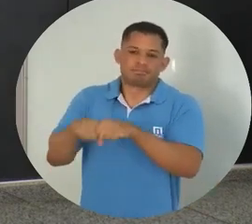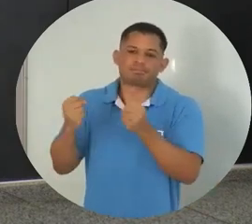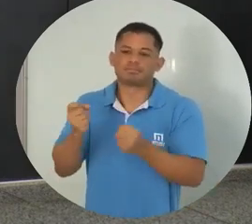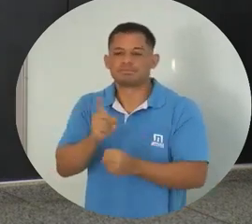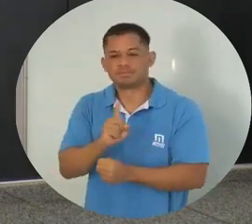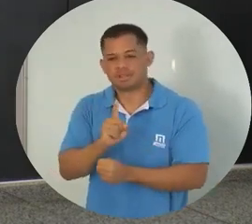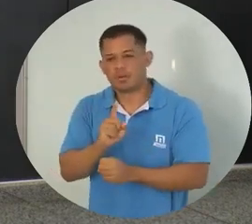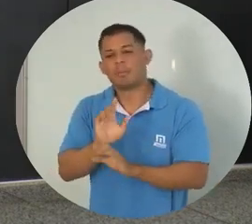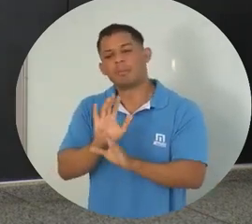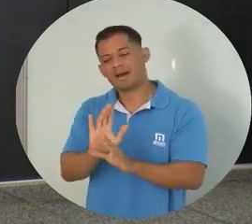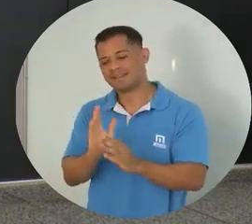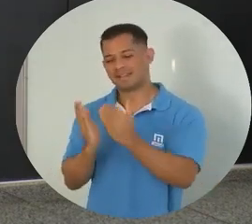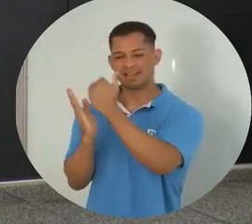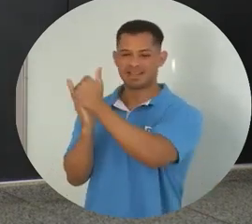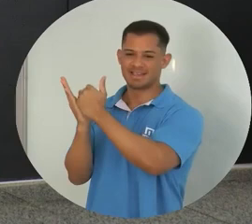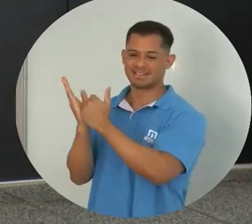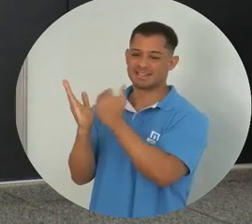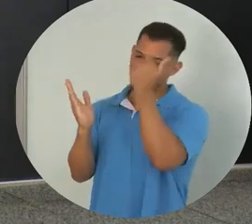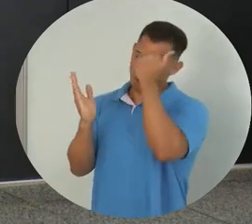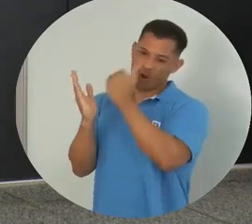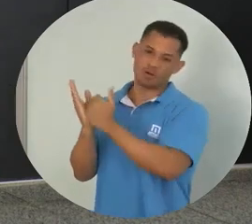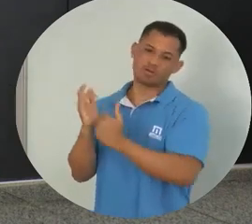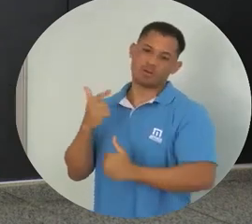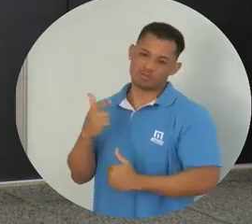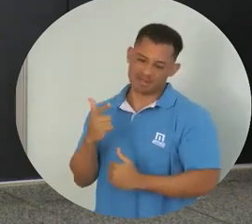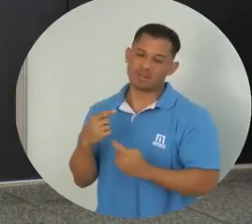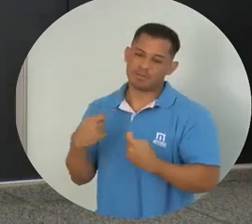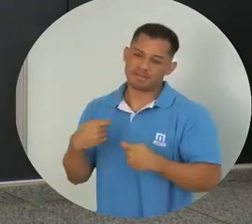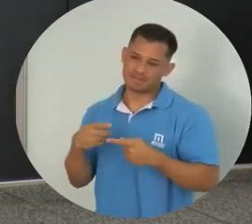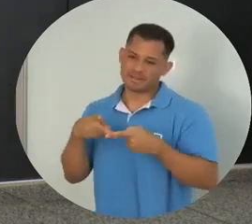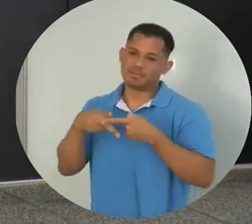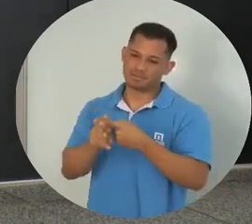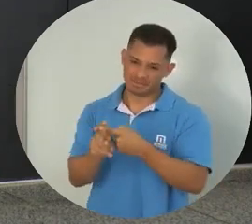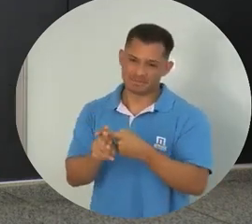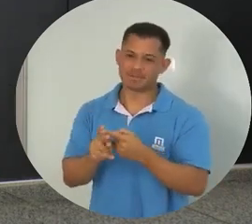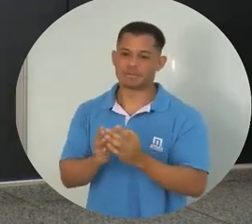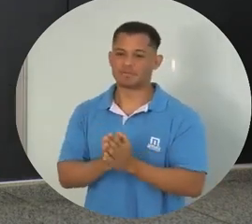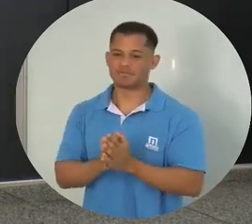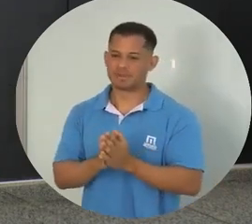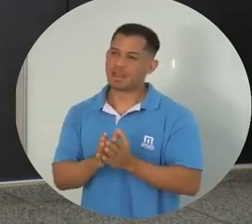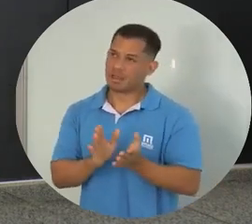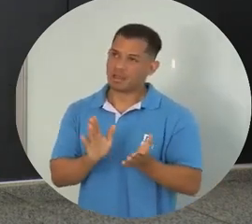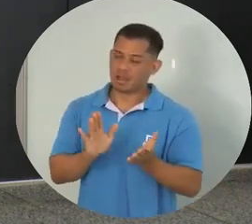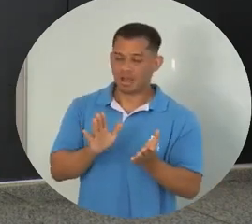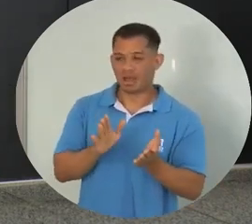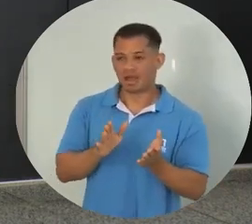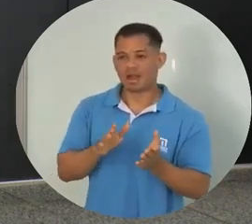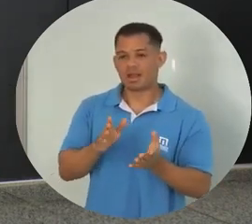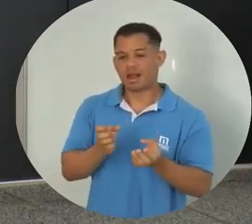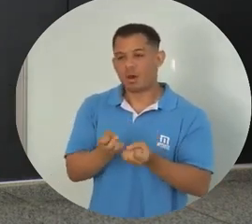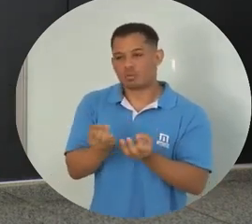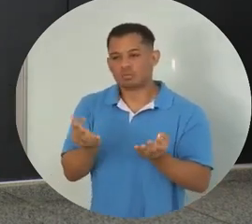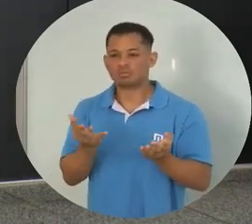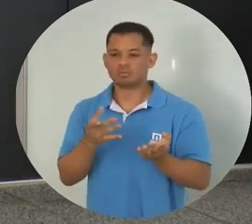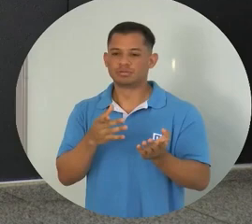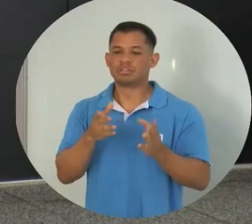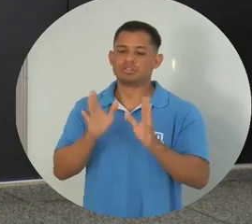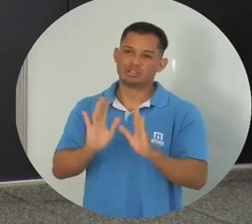cumpre as exigências em nível de critério. Há uma parte menor que sim, que foi submetida a um tipo de